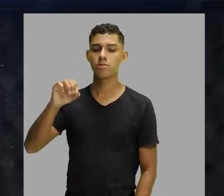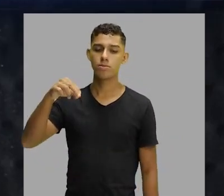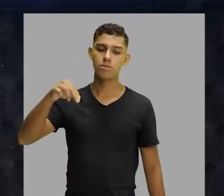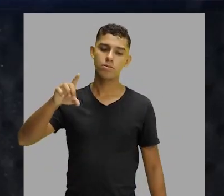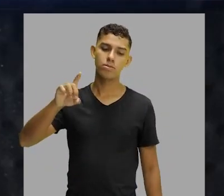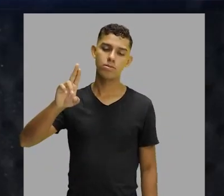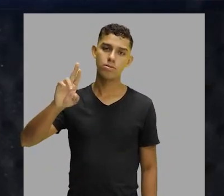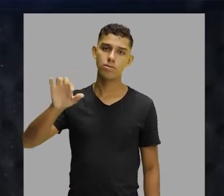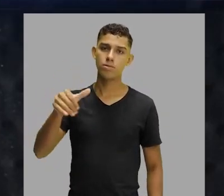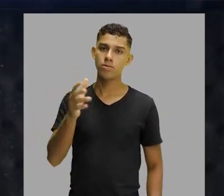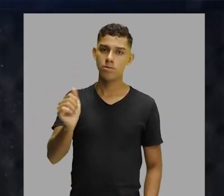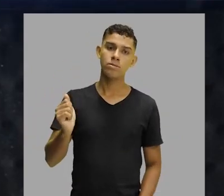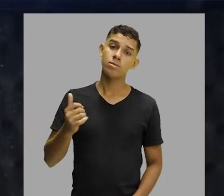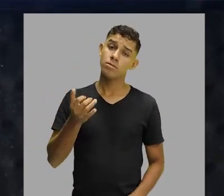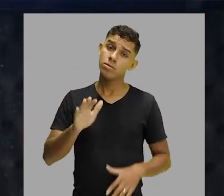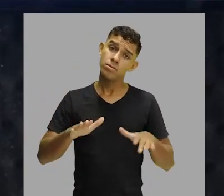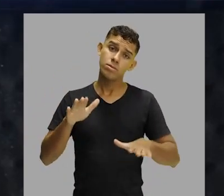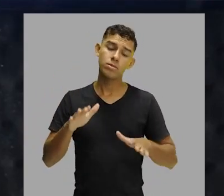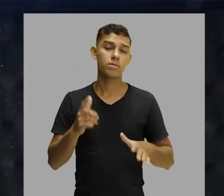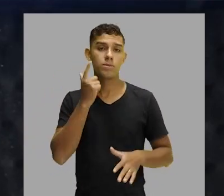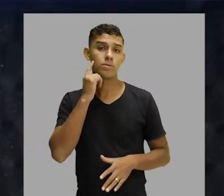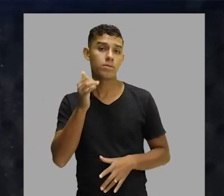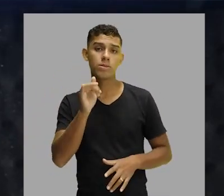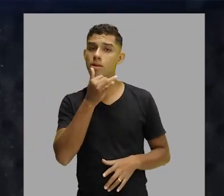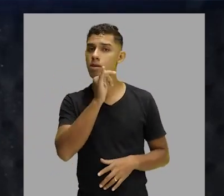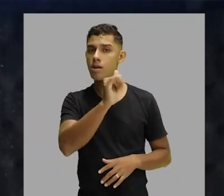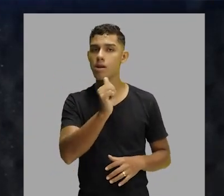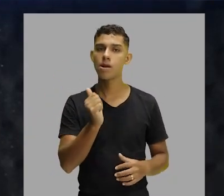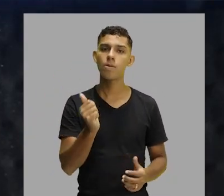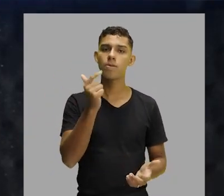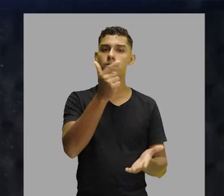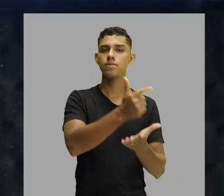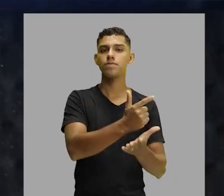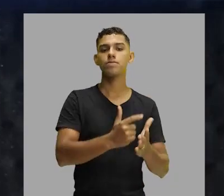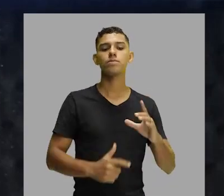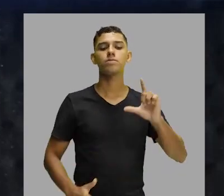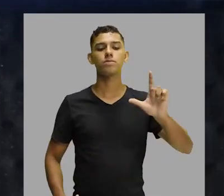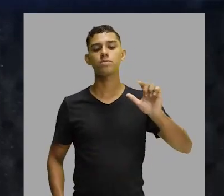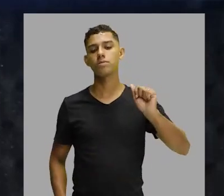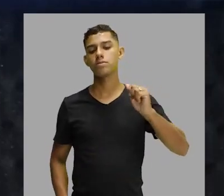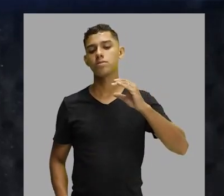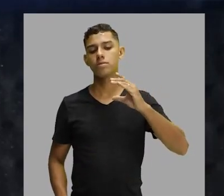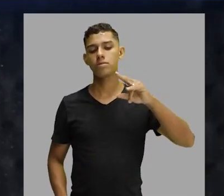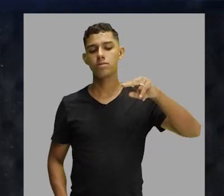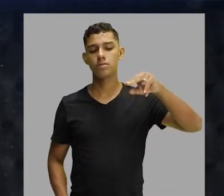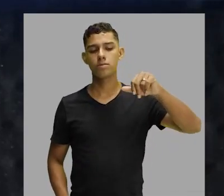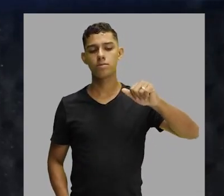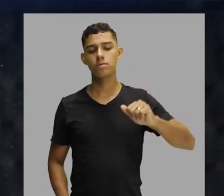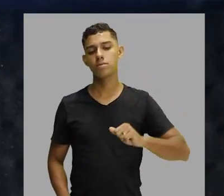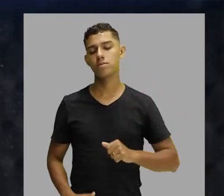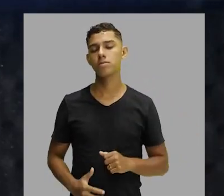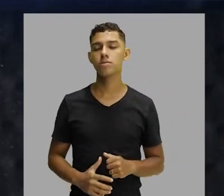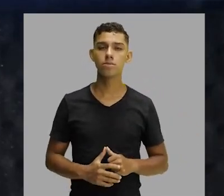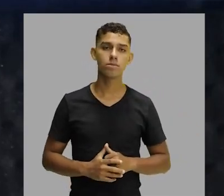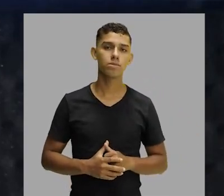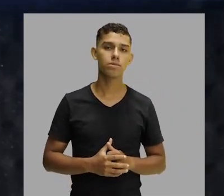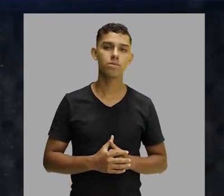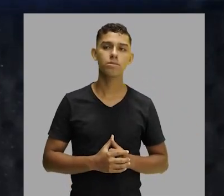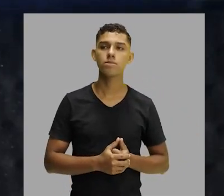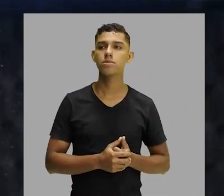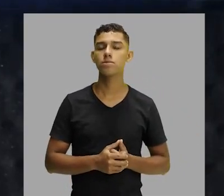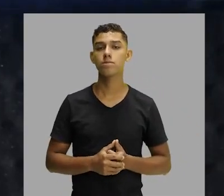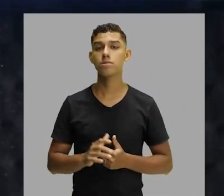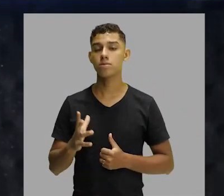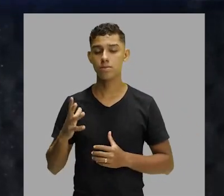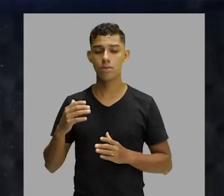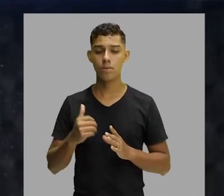recebe for maior do que aquela energia da lacuna, né? Do que a energia da barreira, certo? Então percebam que vai